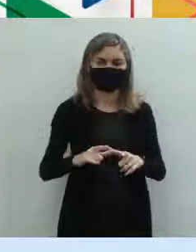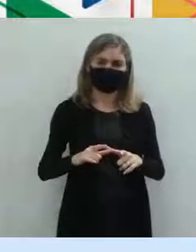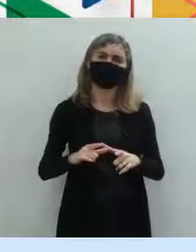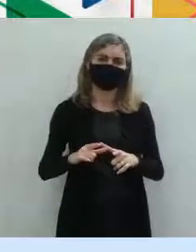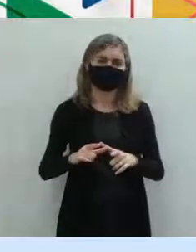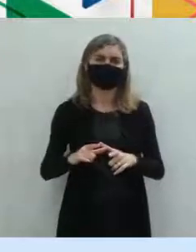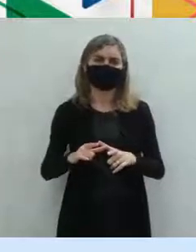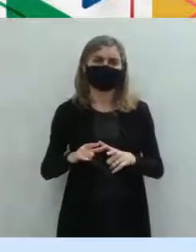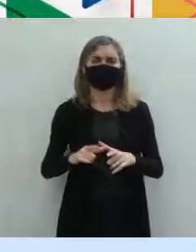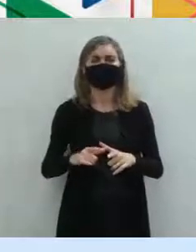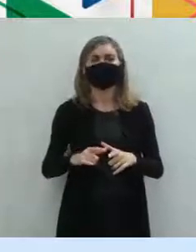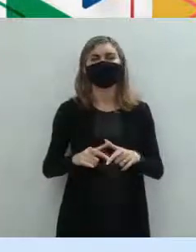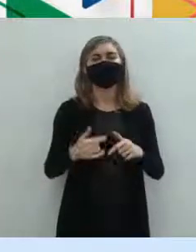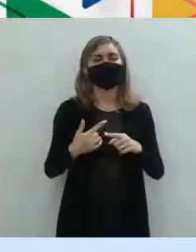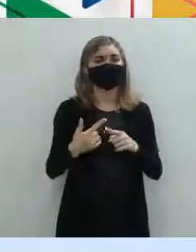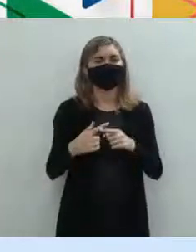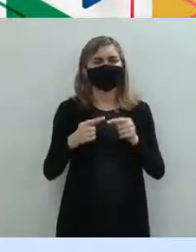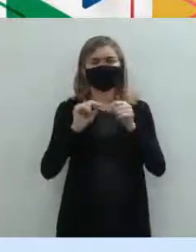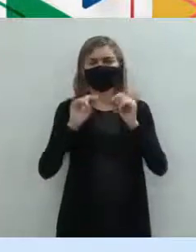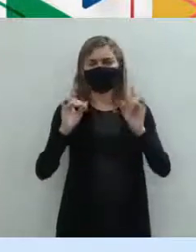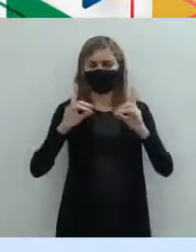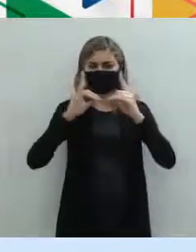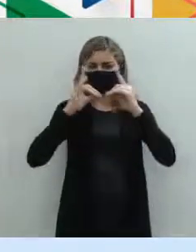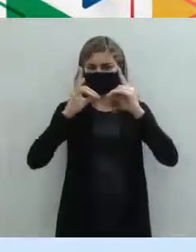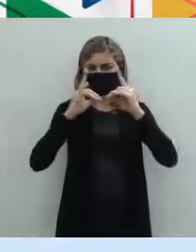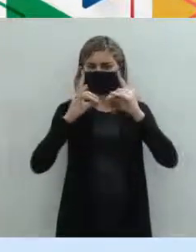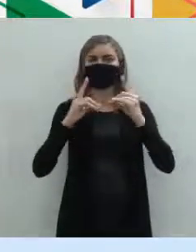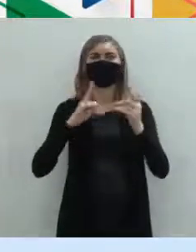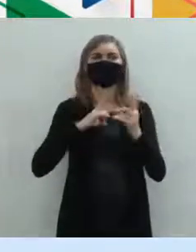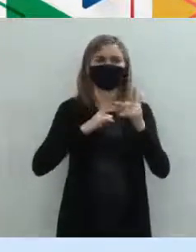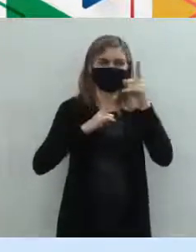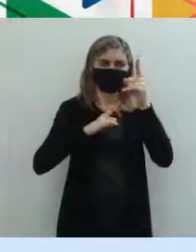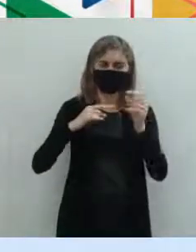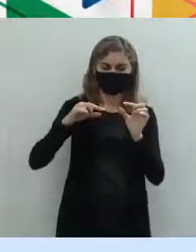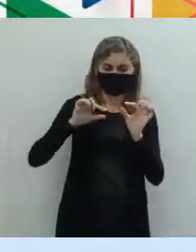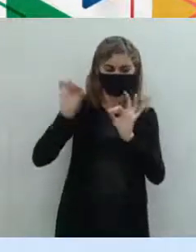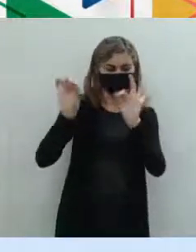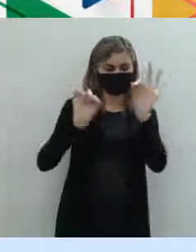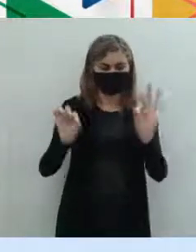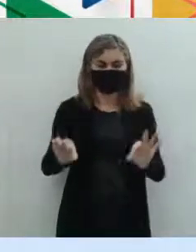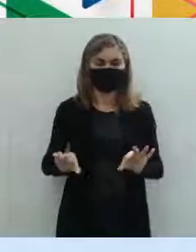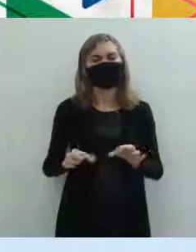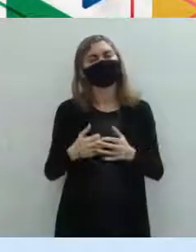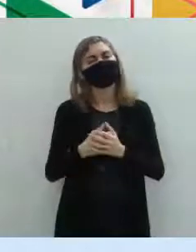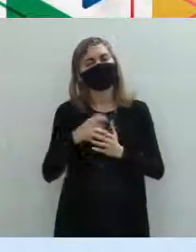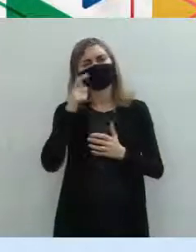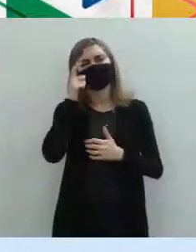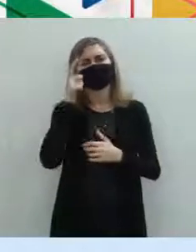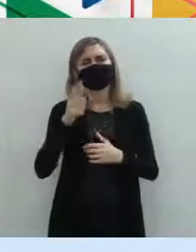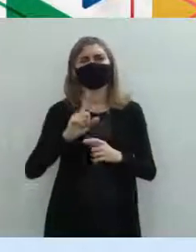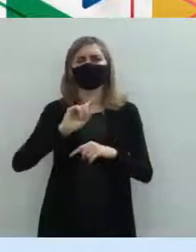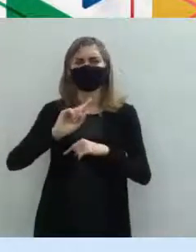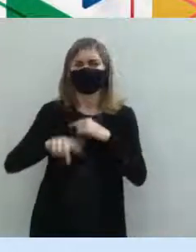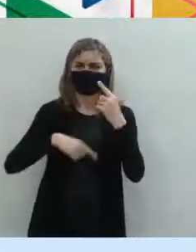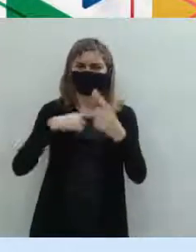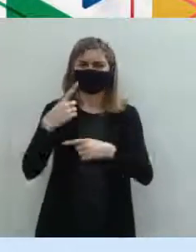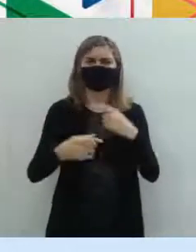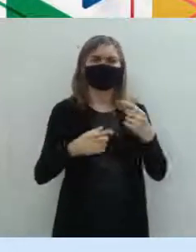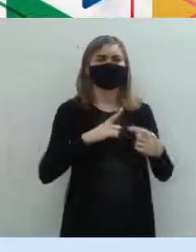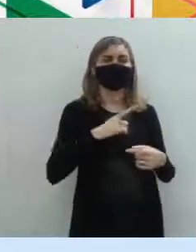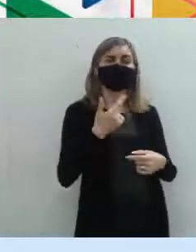perspectiva cavaleira. Fazia um castelo, aí tinha essa formazinha, né? Bem interessante. Depois, nós